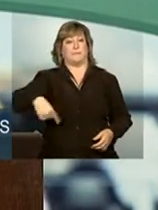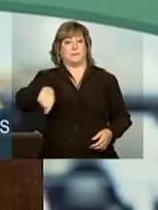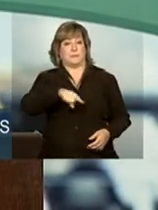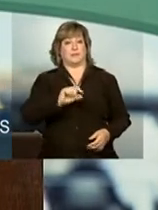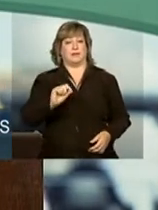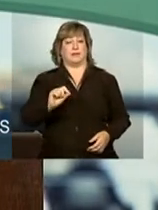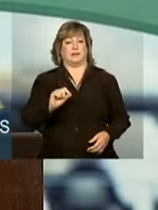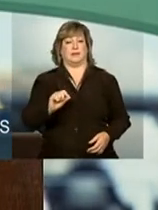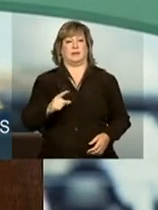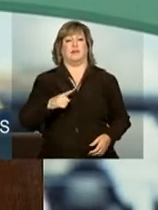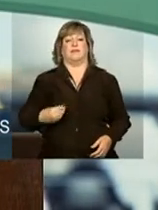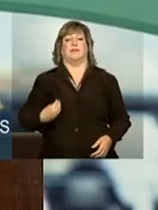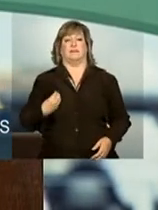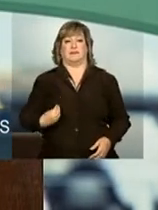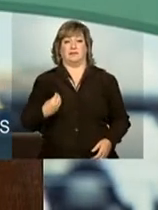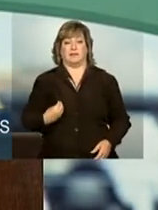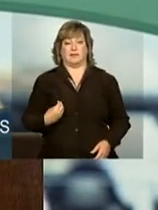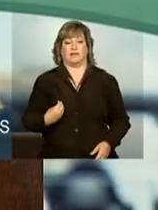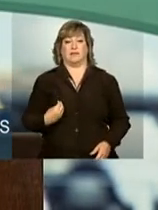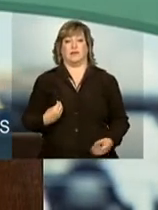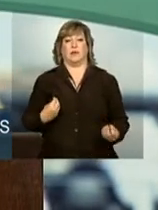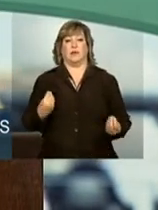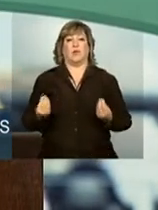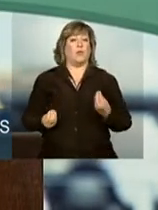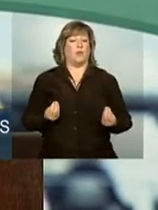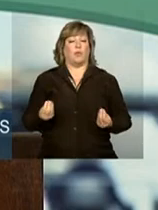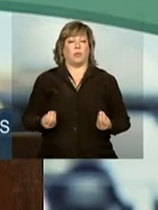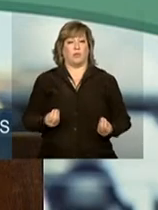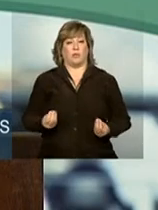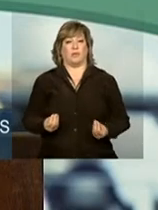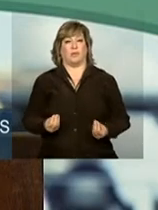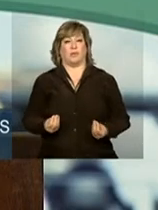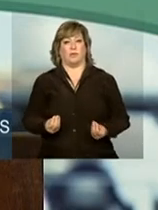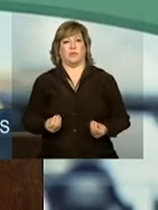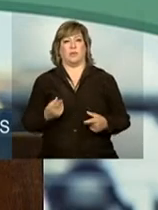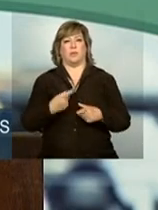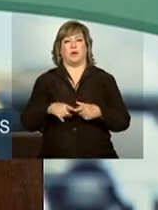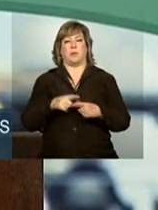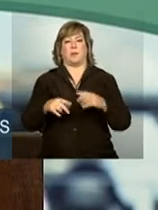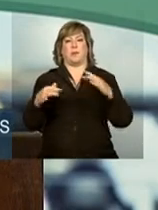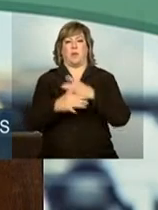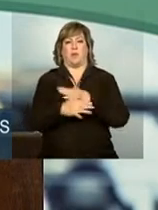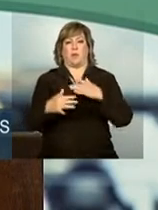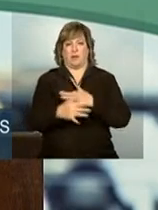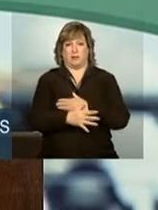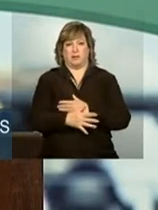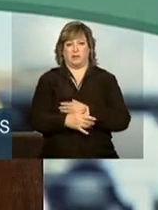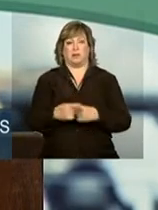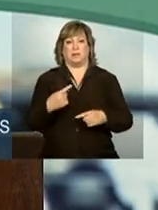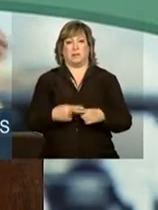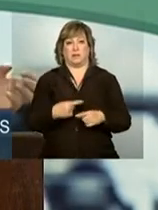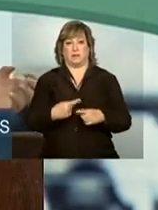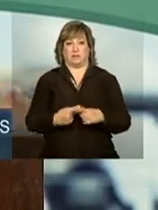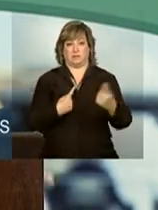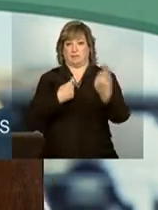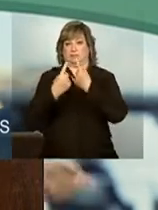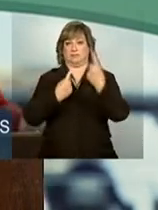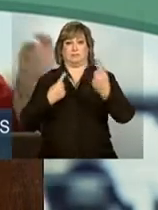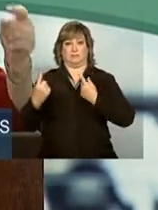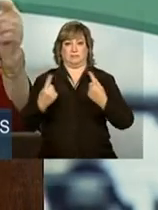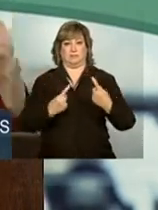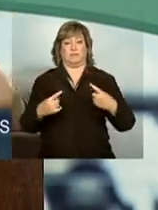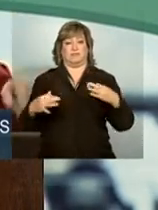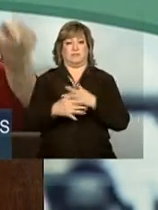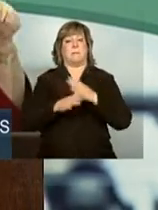vive as condições do que é a questão urbana, porque a questão urbana é mobilidade urbana, mas